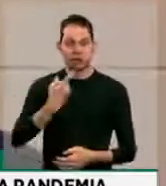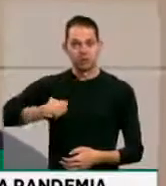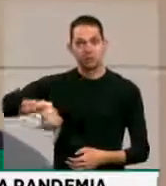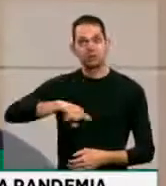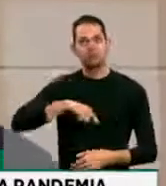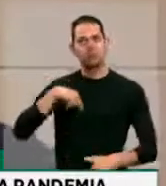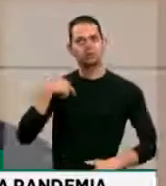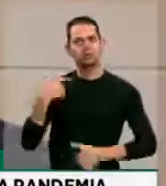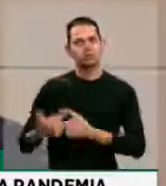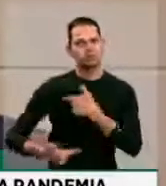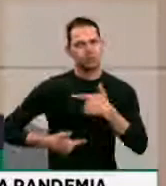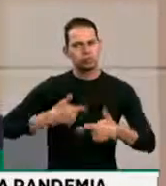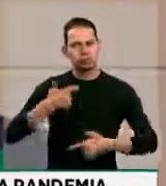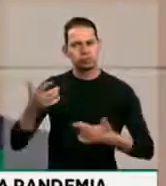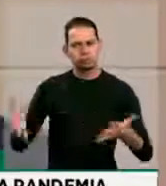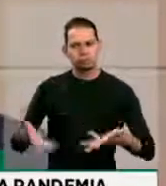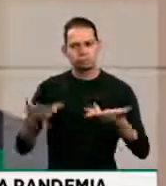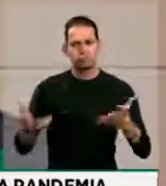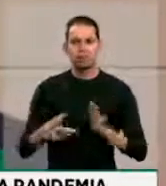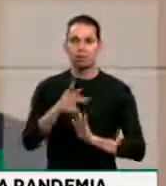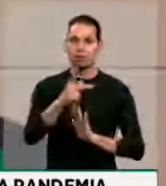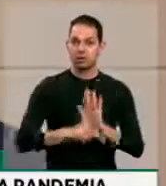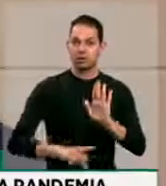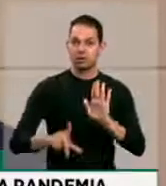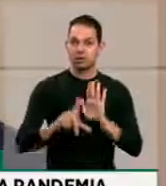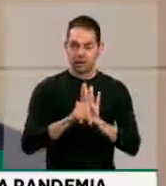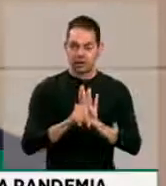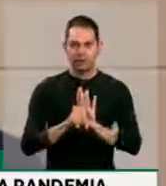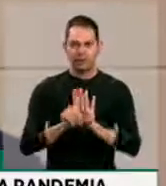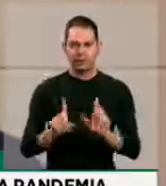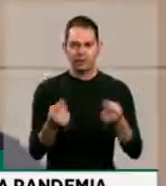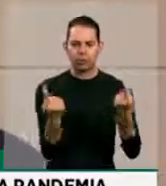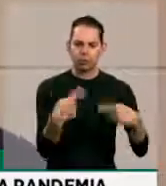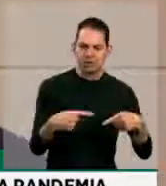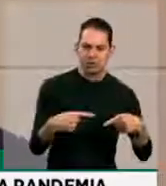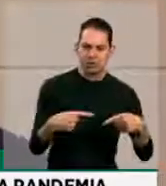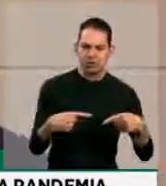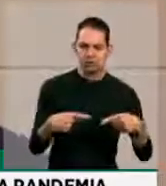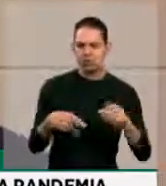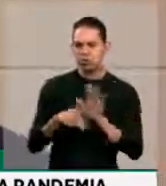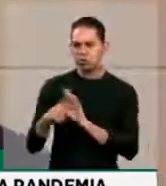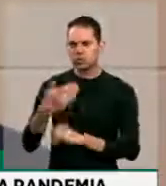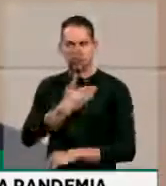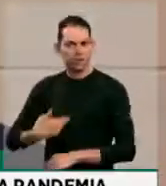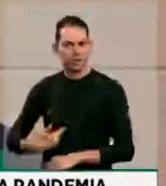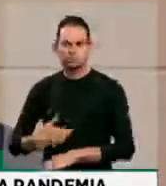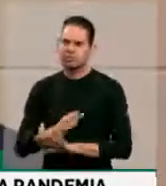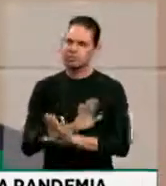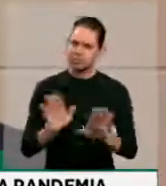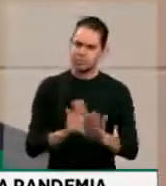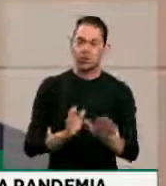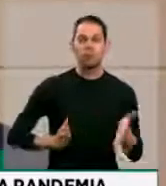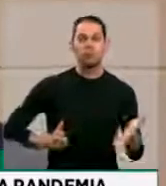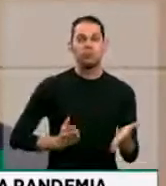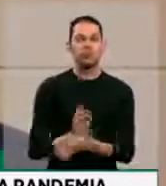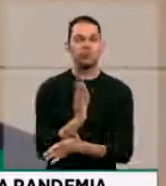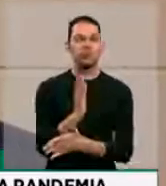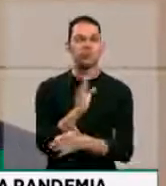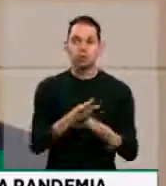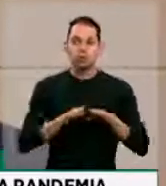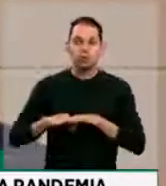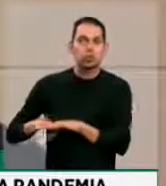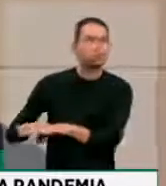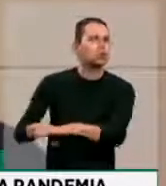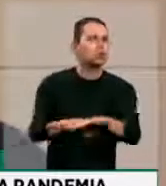mobilizemos todos da casa. Isso não é um projeto de lei que seja da oposição ou do governo. Prova disso é que foi aprovado praticamente por